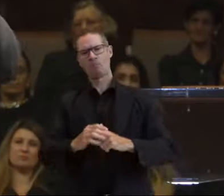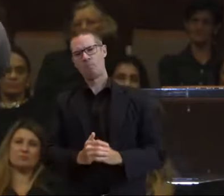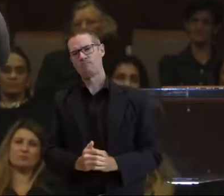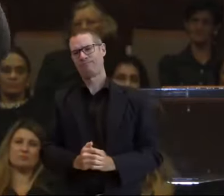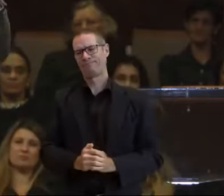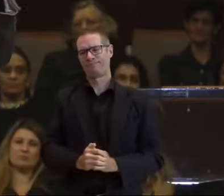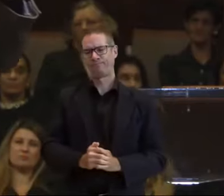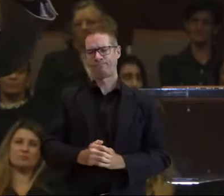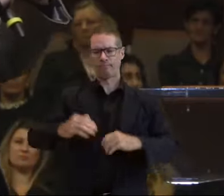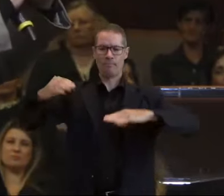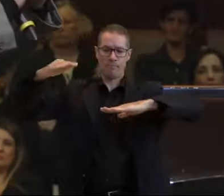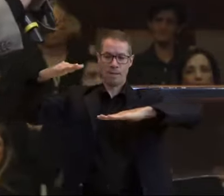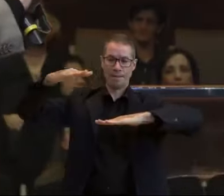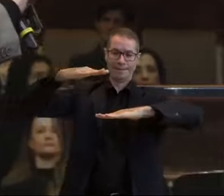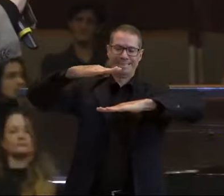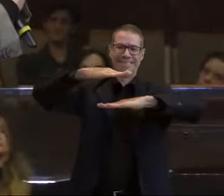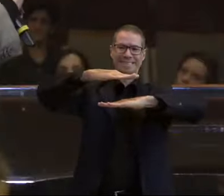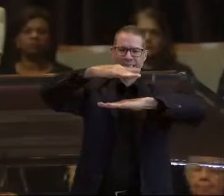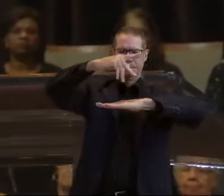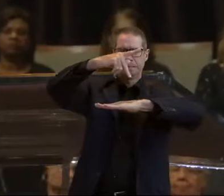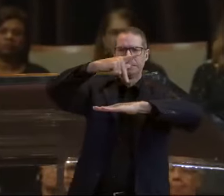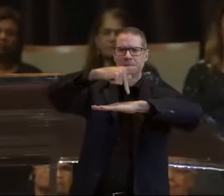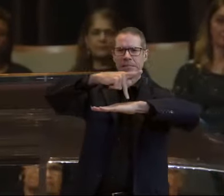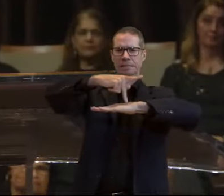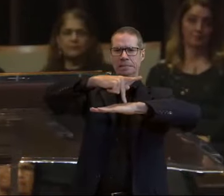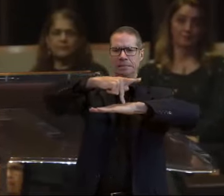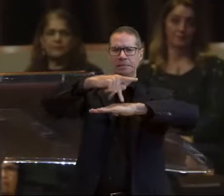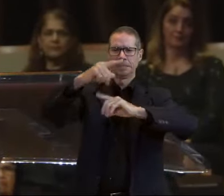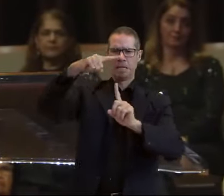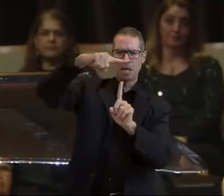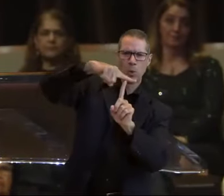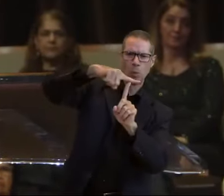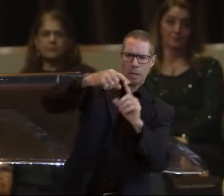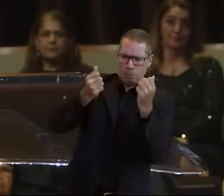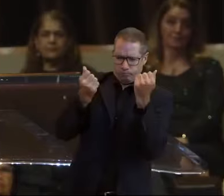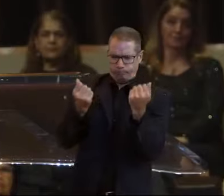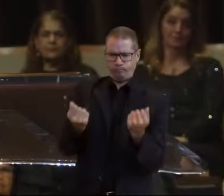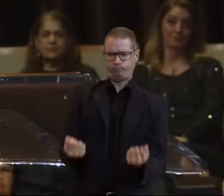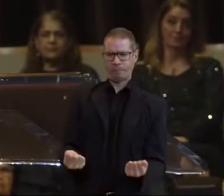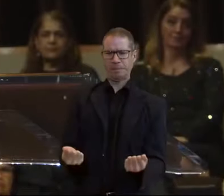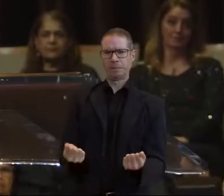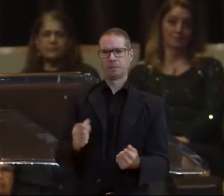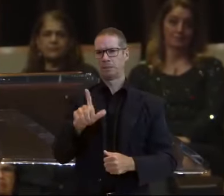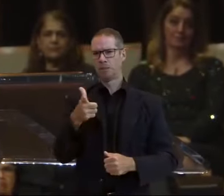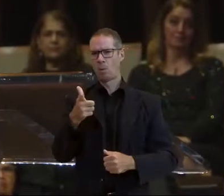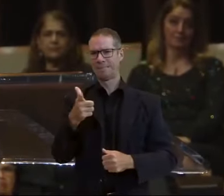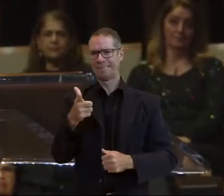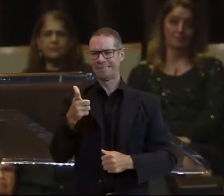E em cima dessa tonelada de pedras, né, não